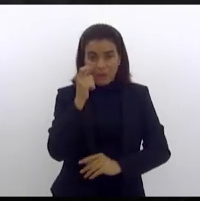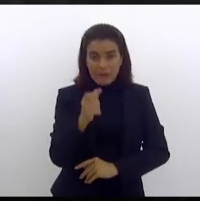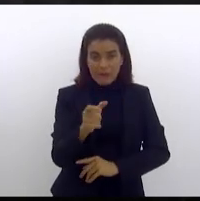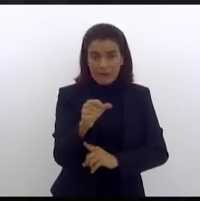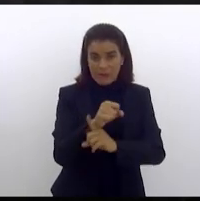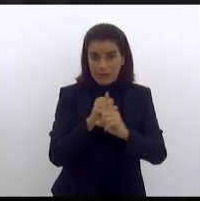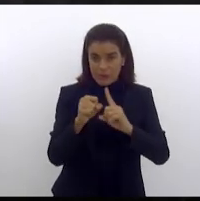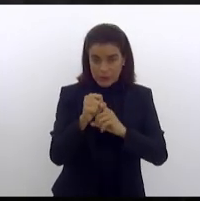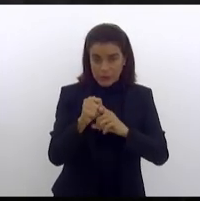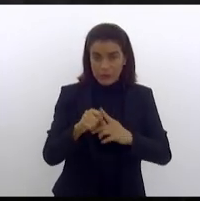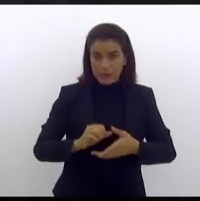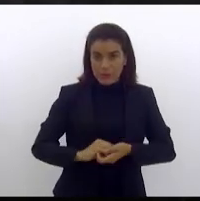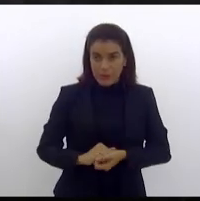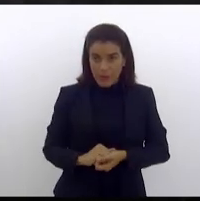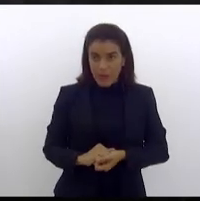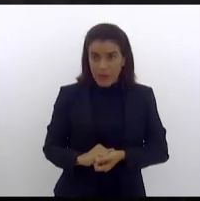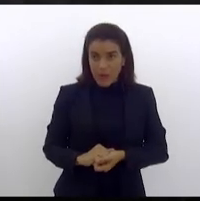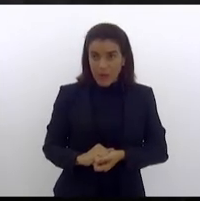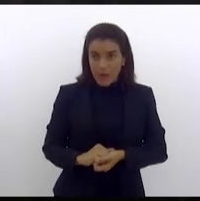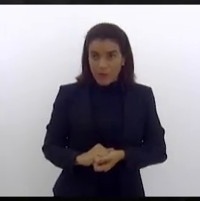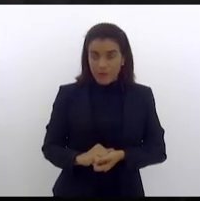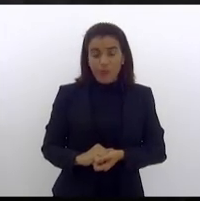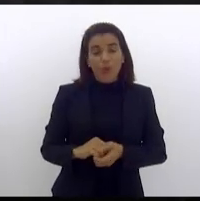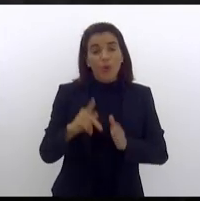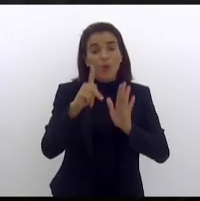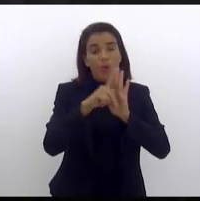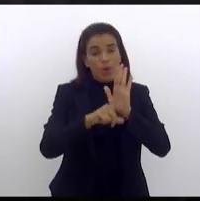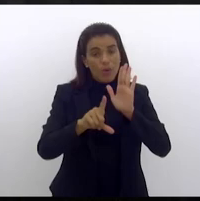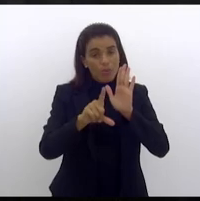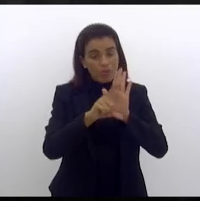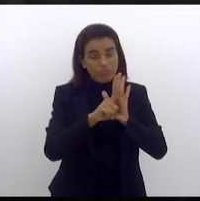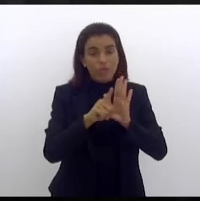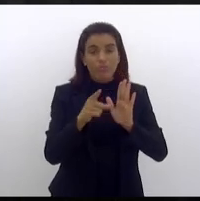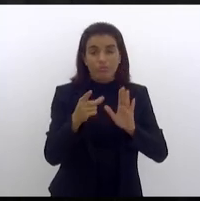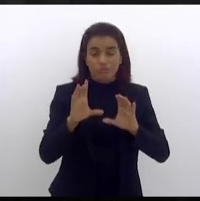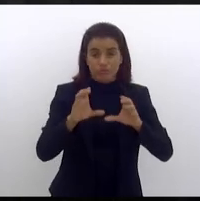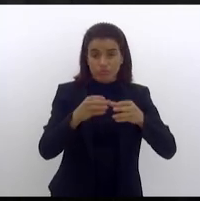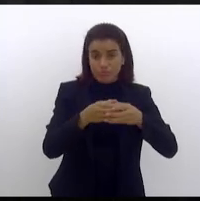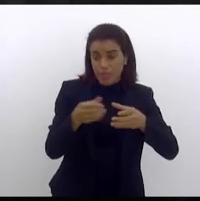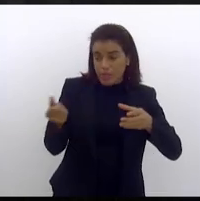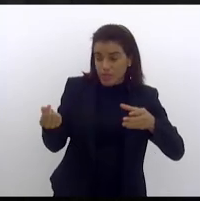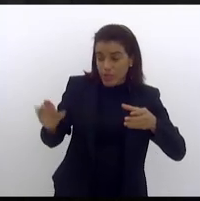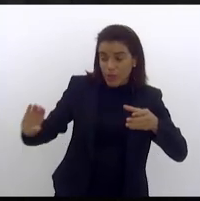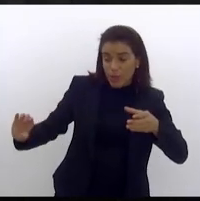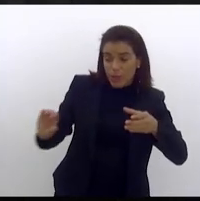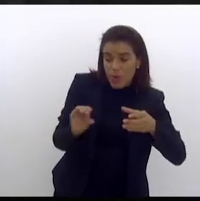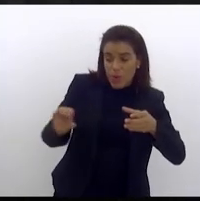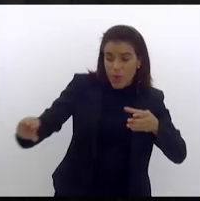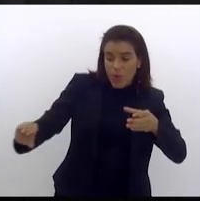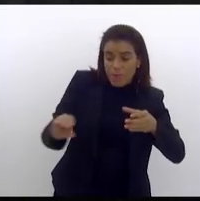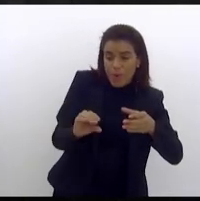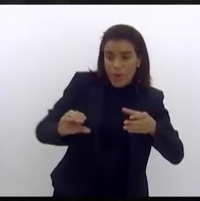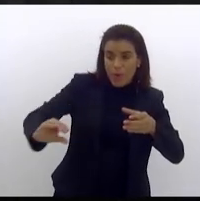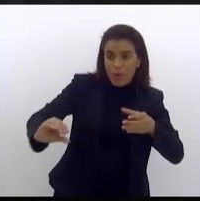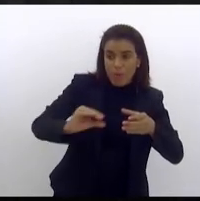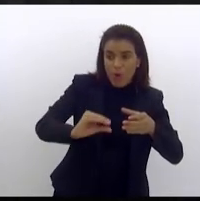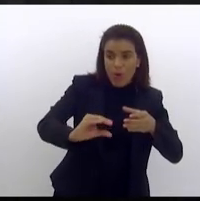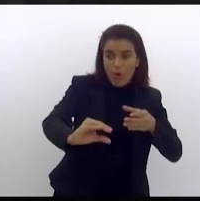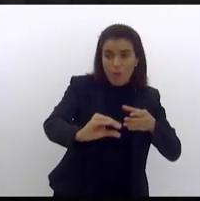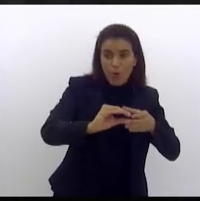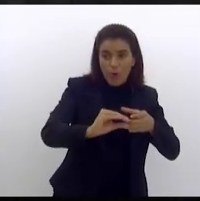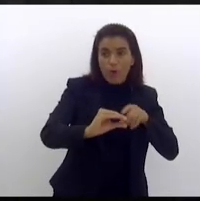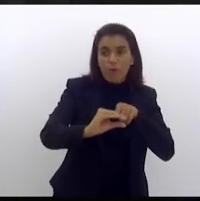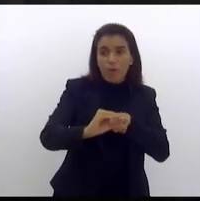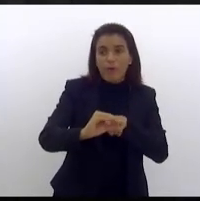social e o projeto de remanejamento dos Fundos dos saldos dos